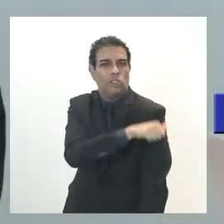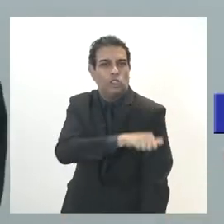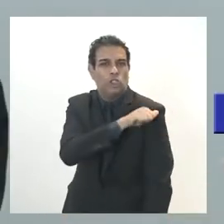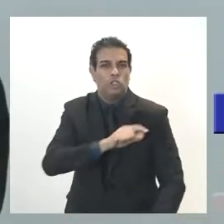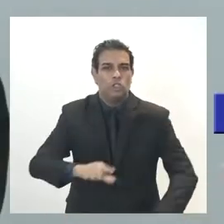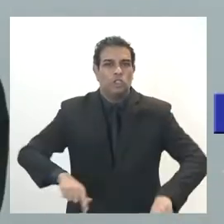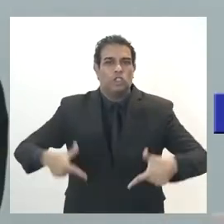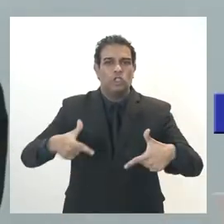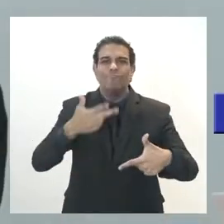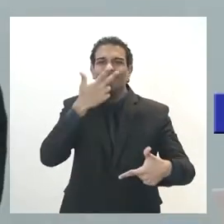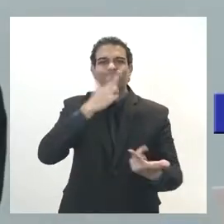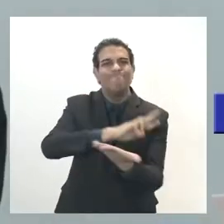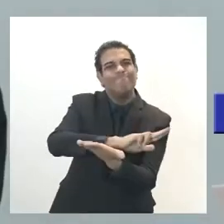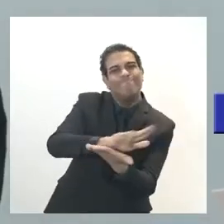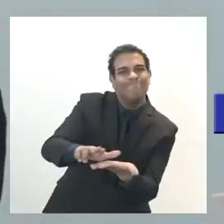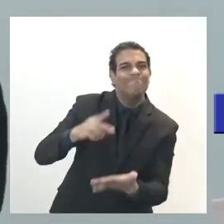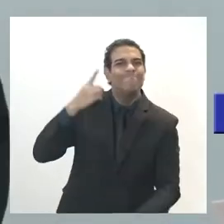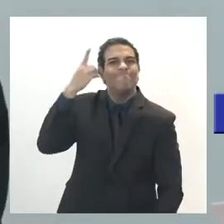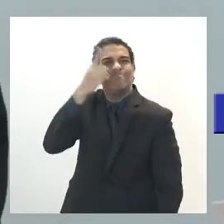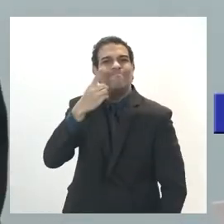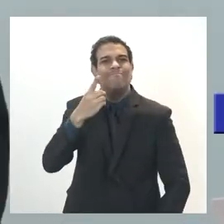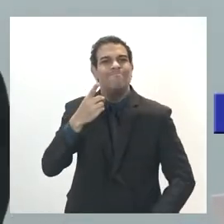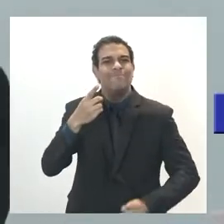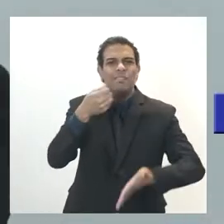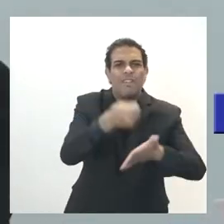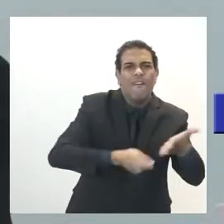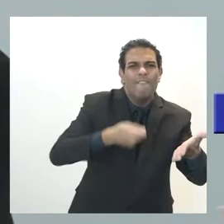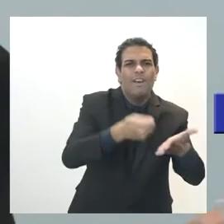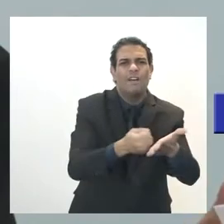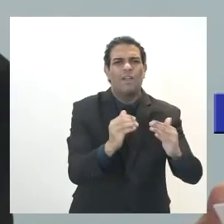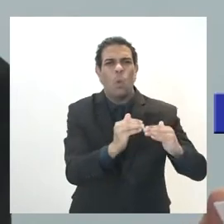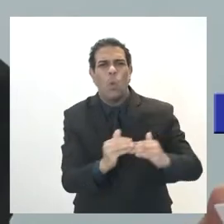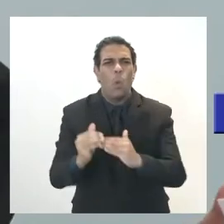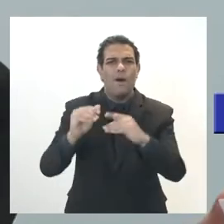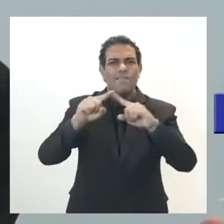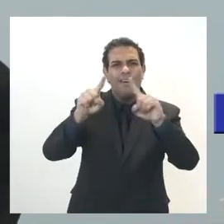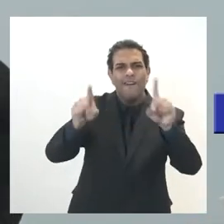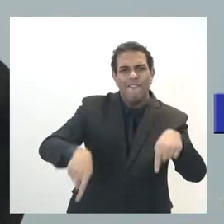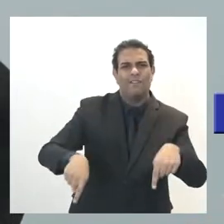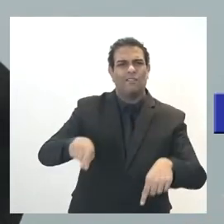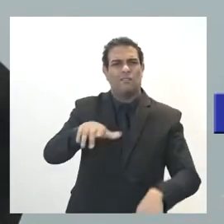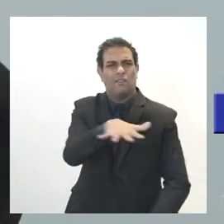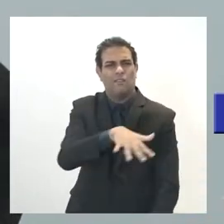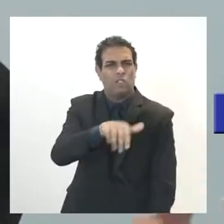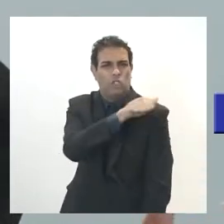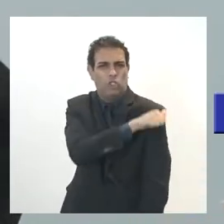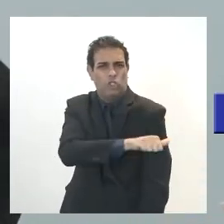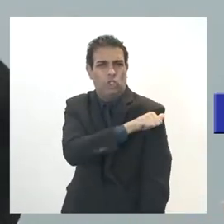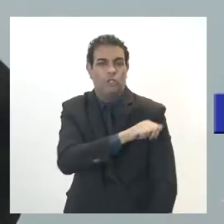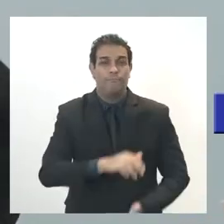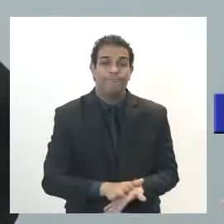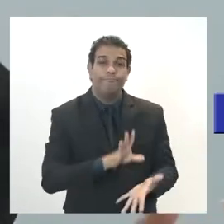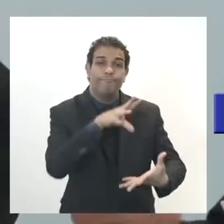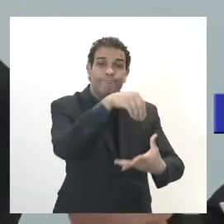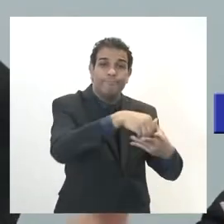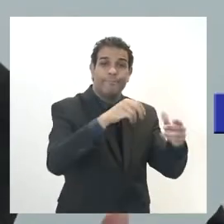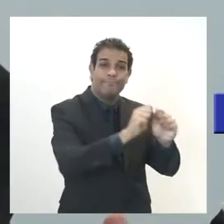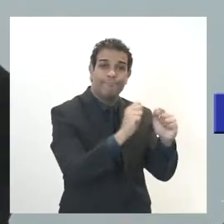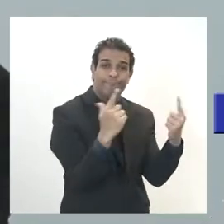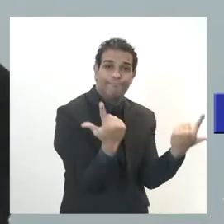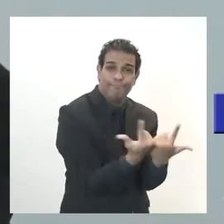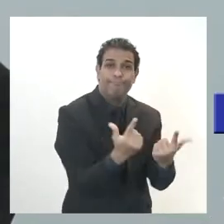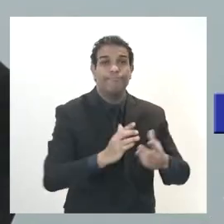frente parlamentar mista em defesa do serviço público porque mista porque envolve parlamentares da Assembleia Legislativa